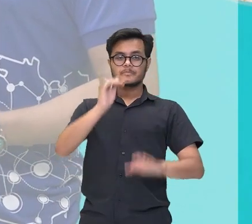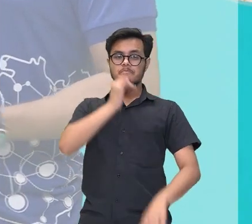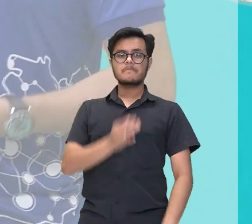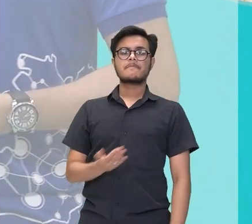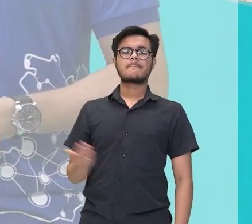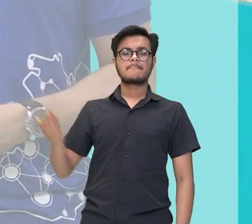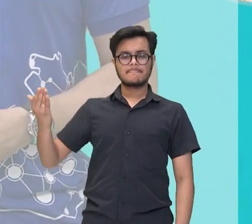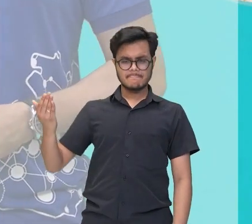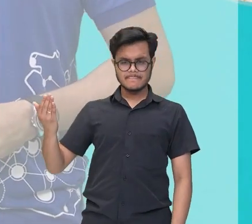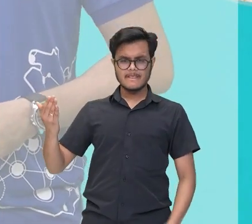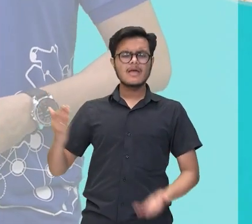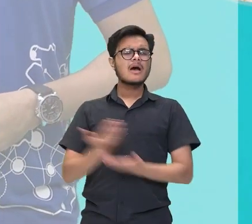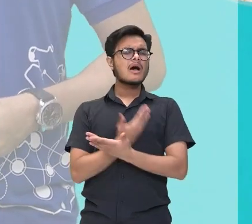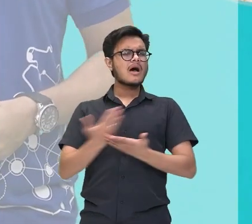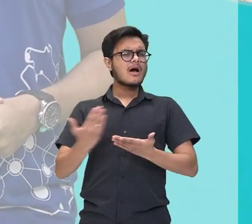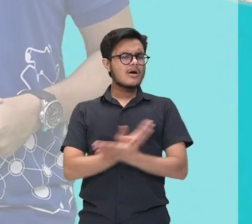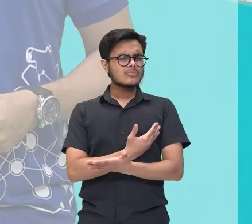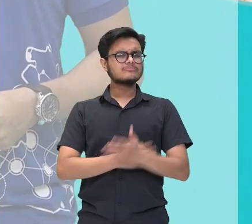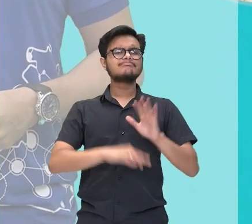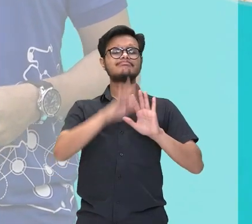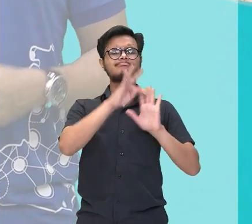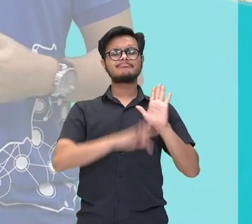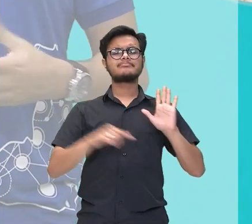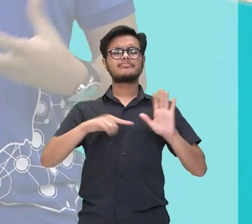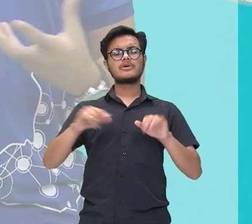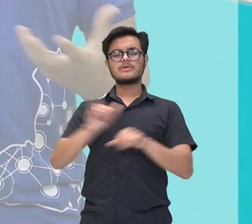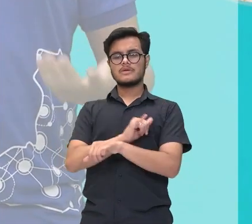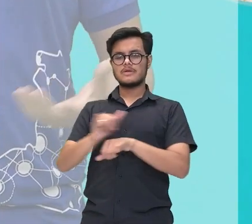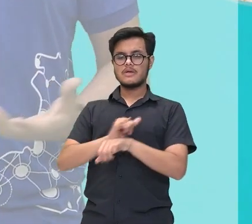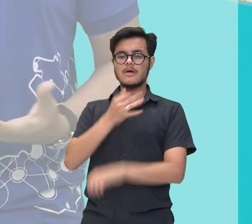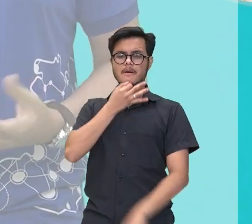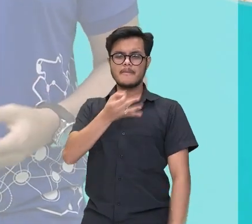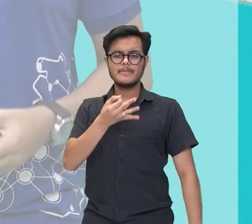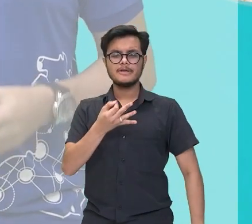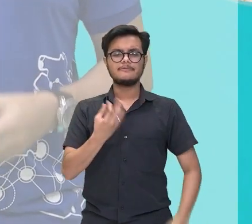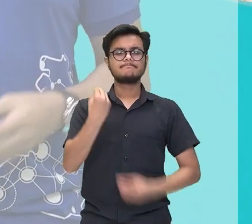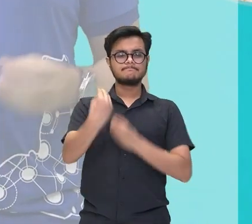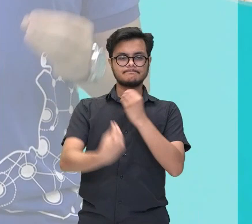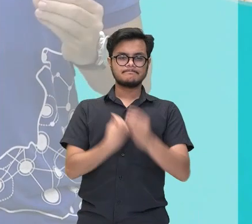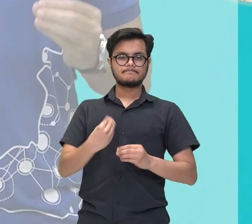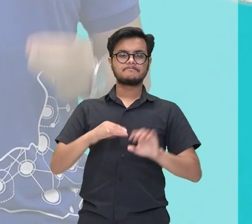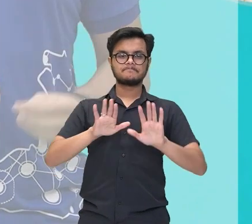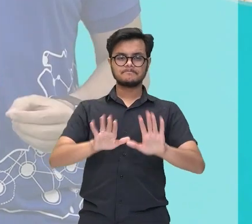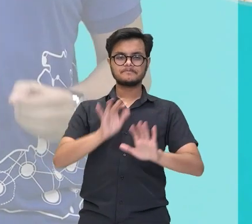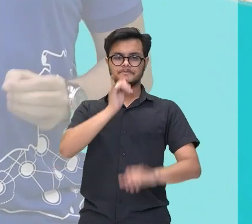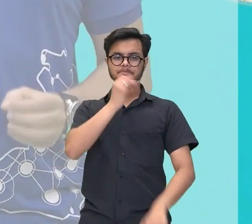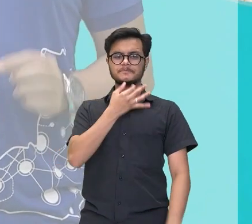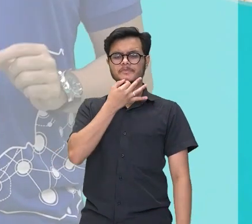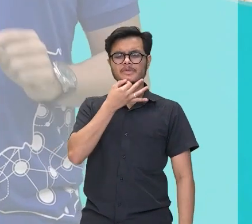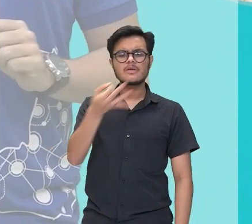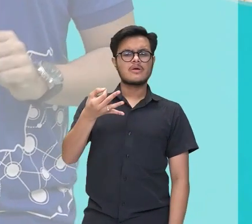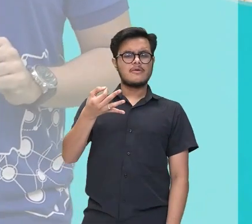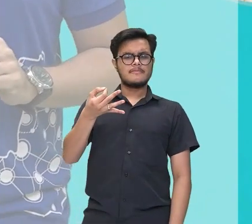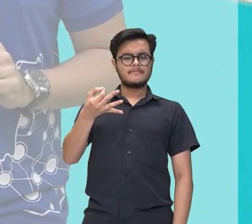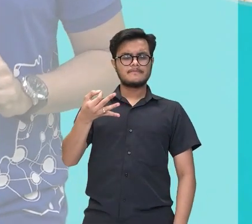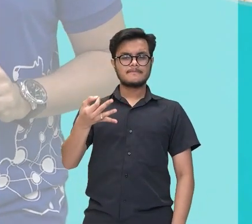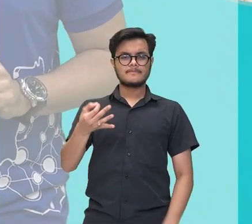vocês, então, alguns argumentos. O primeiro deles, né, a forma de nós argumentarmos, é o argumento